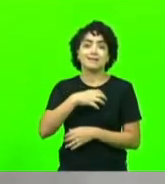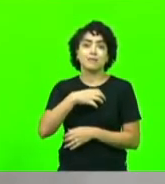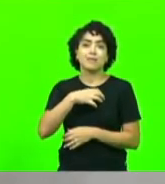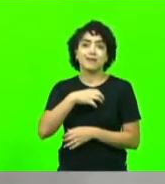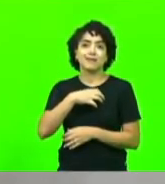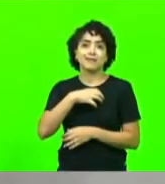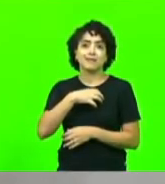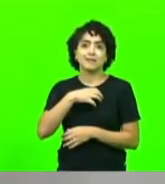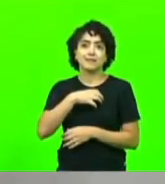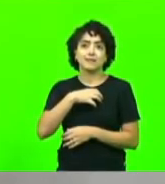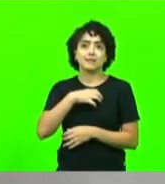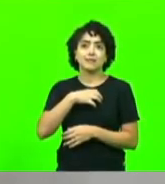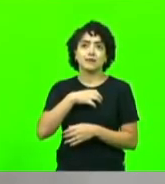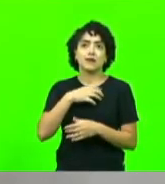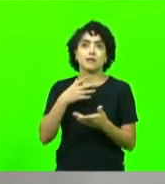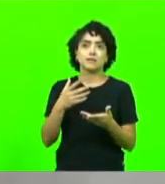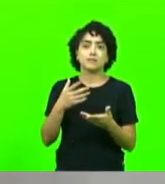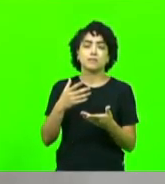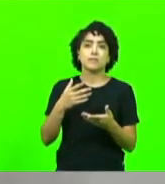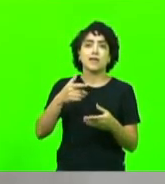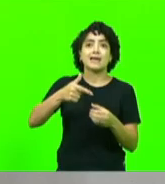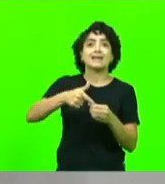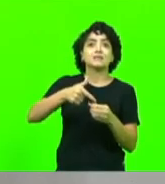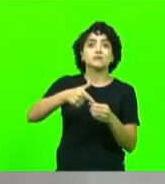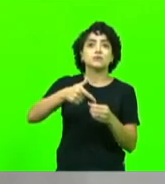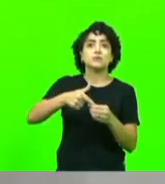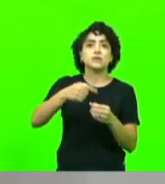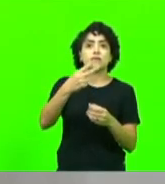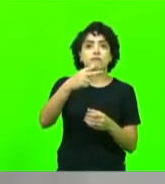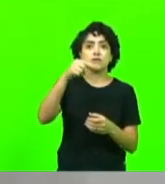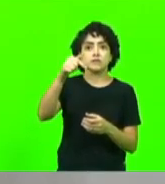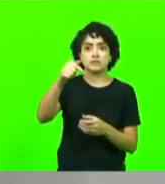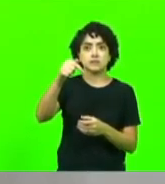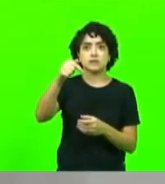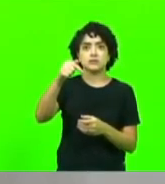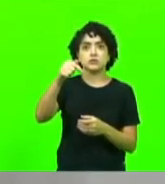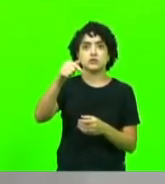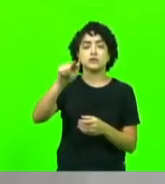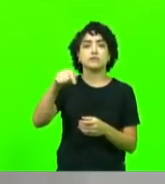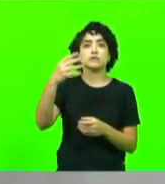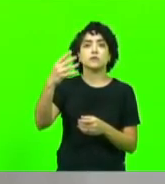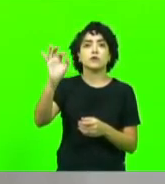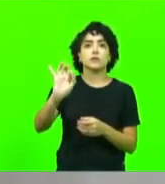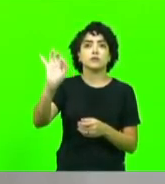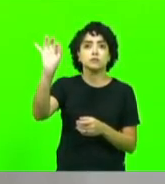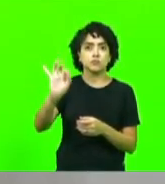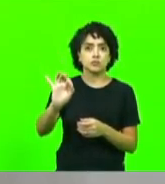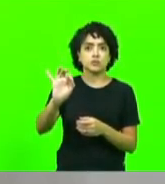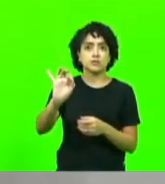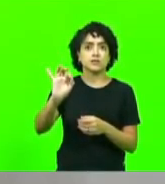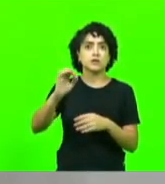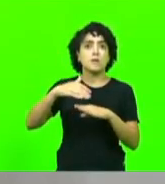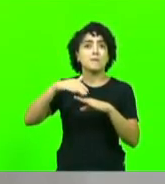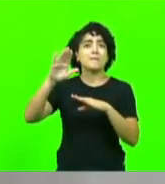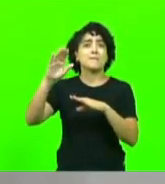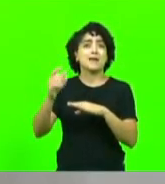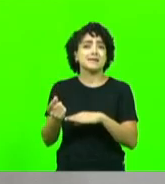está vendendo a gasolina 27,4% mais cara do que as refinarias da Petrobras.